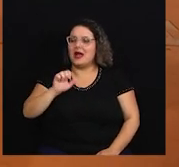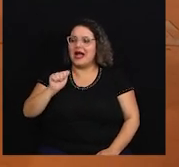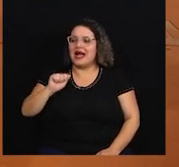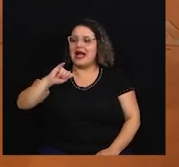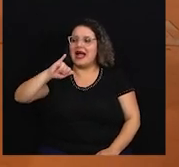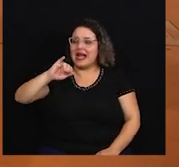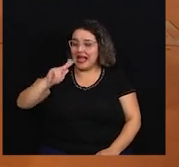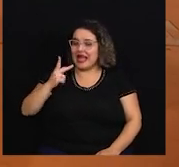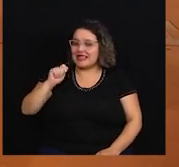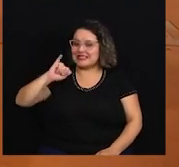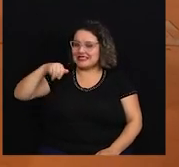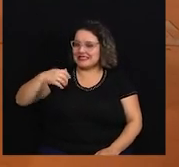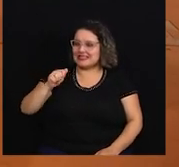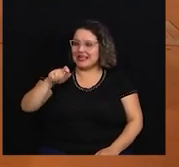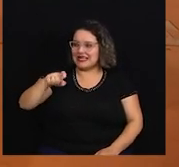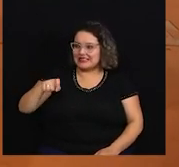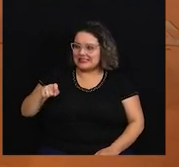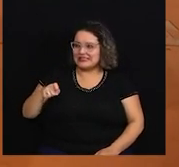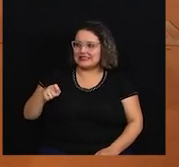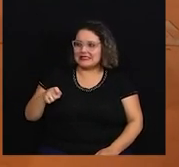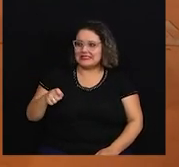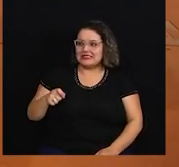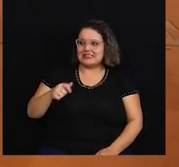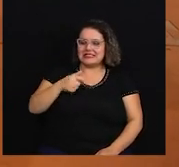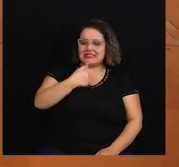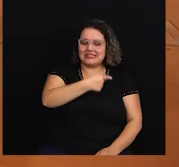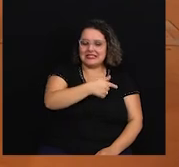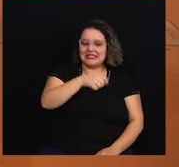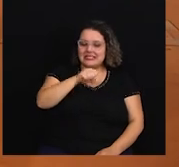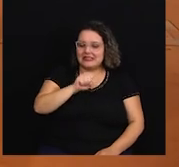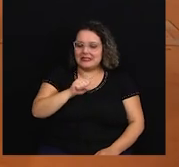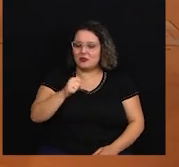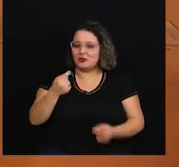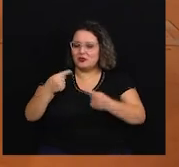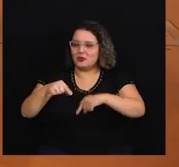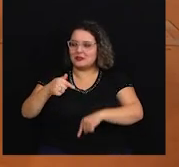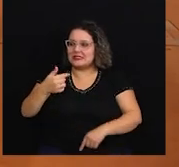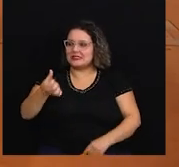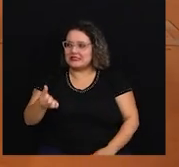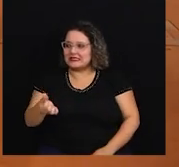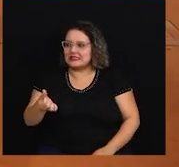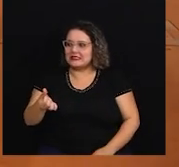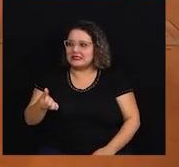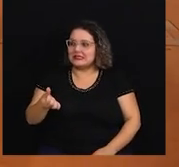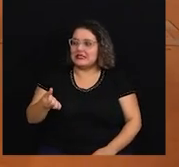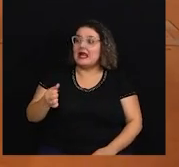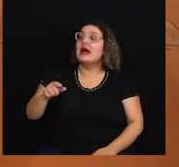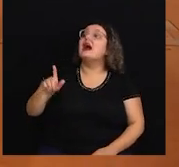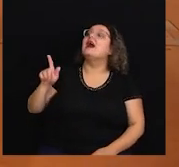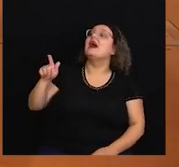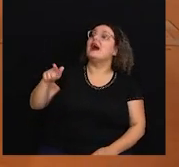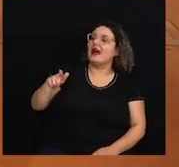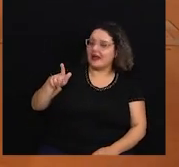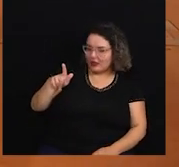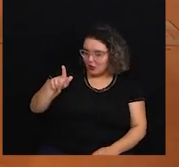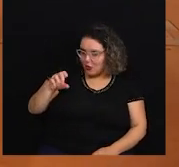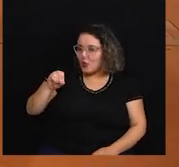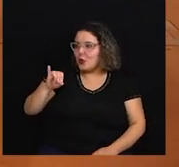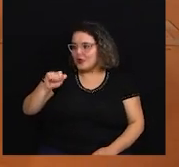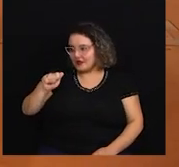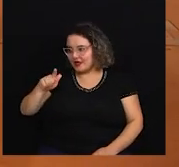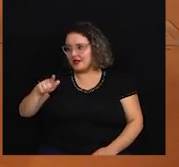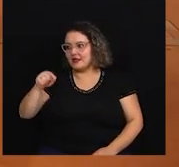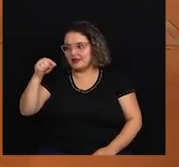7876 final de jogo conta pra gente agora que aconteceu em Goiânia remédio foi no